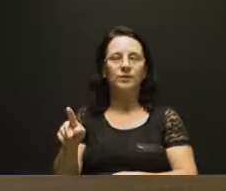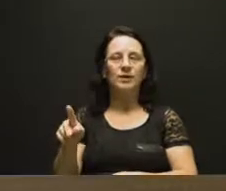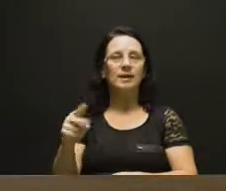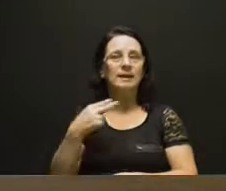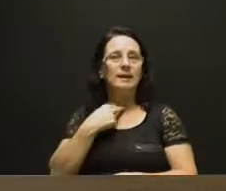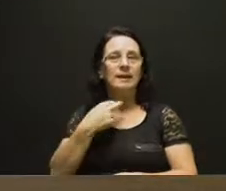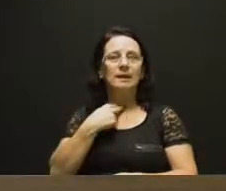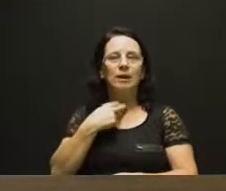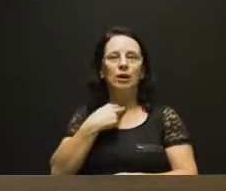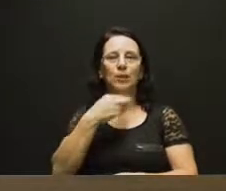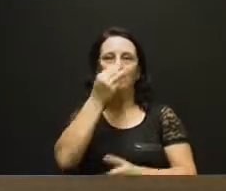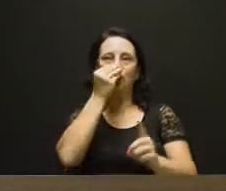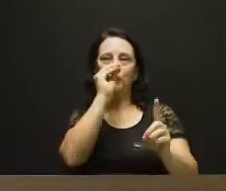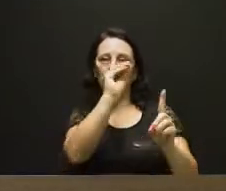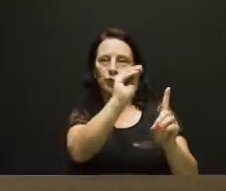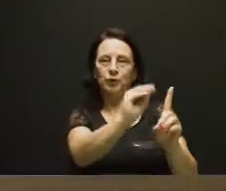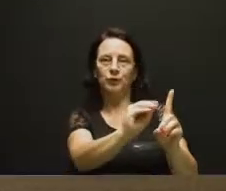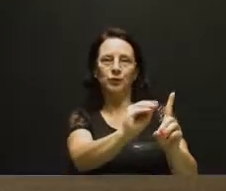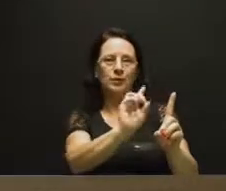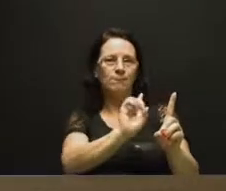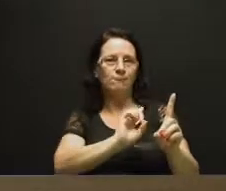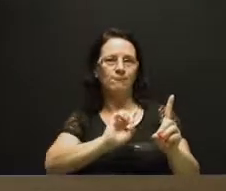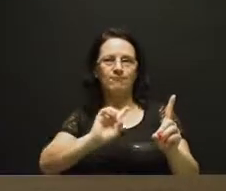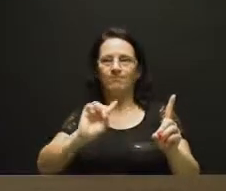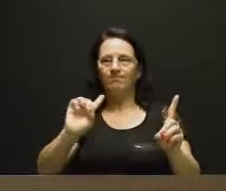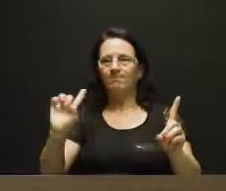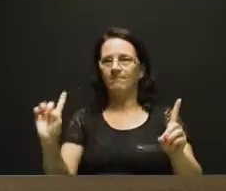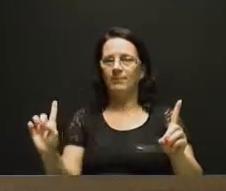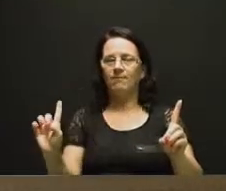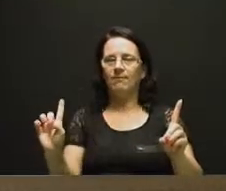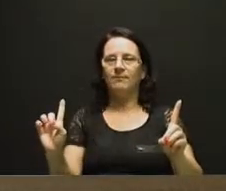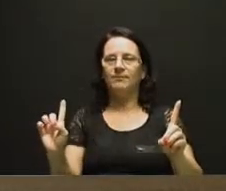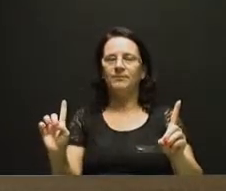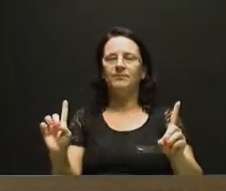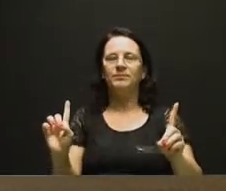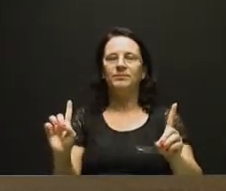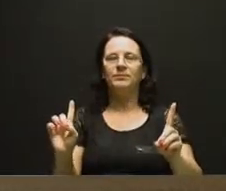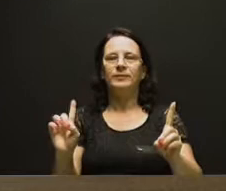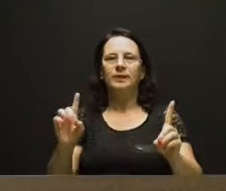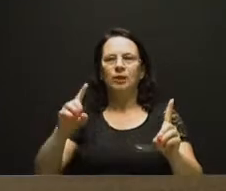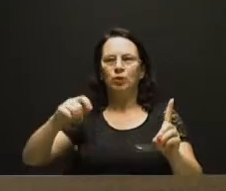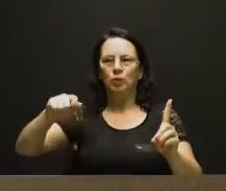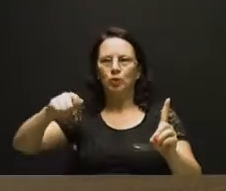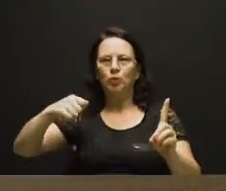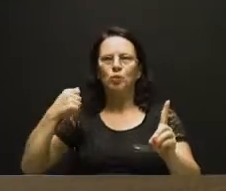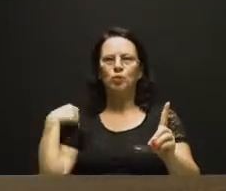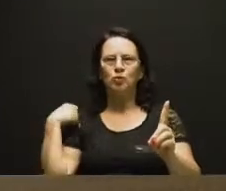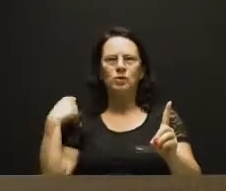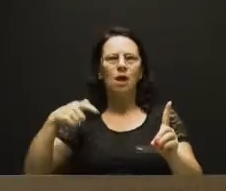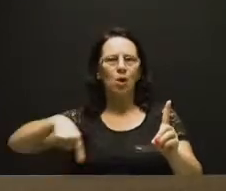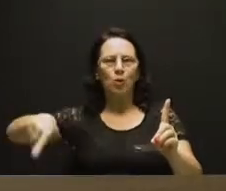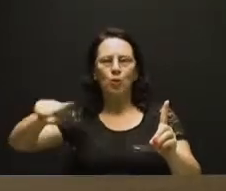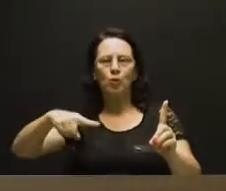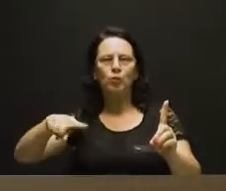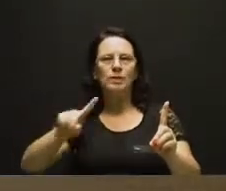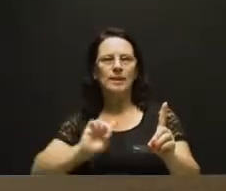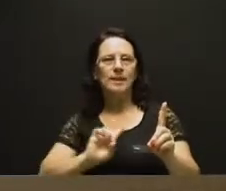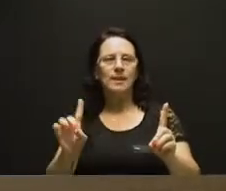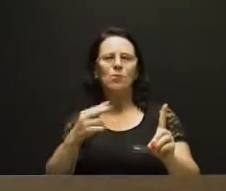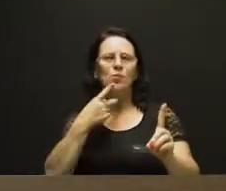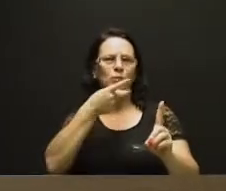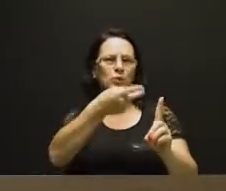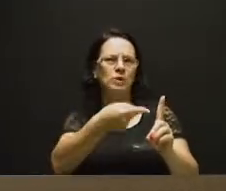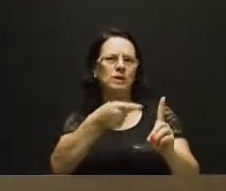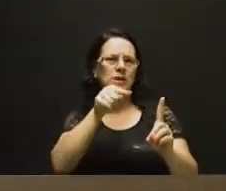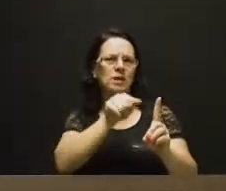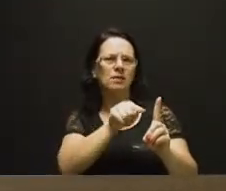não pode excluir a pessoa com deficiência é da dos alunos os demais alunos ele não pode dizer que